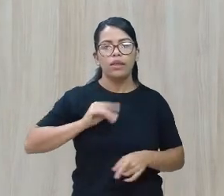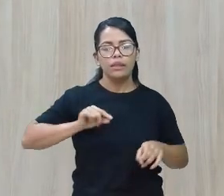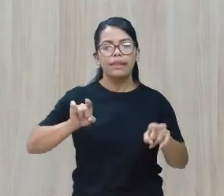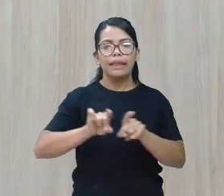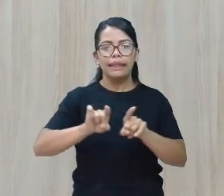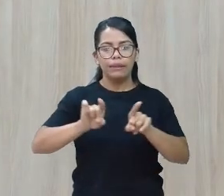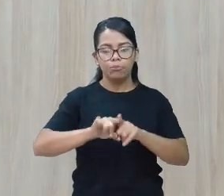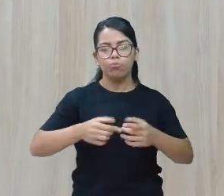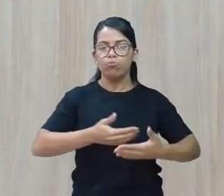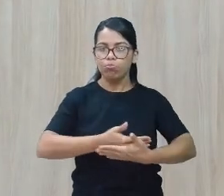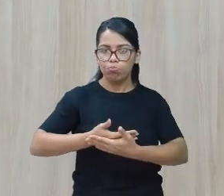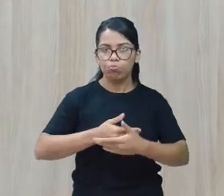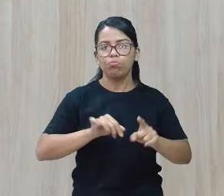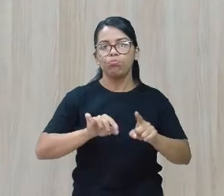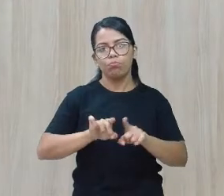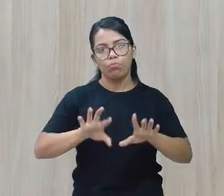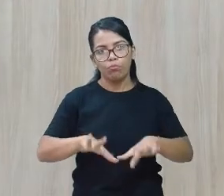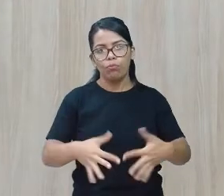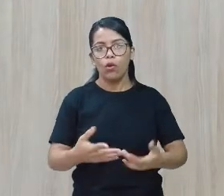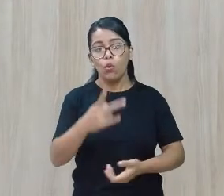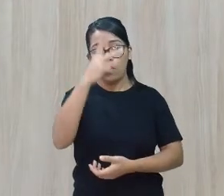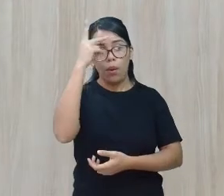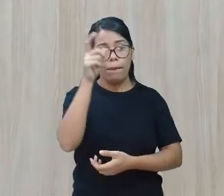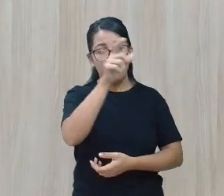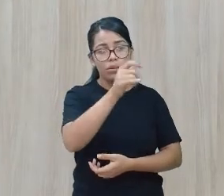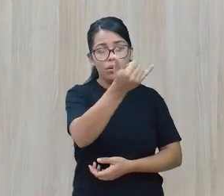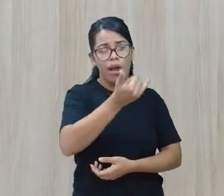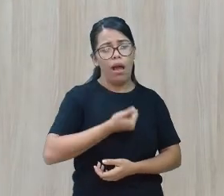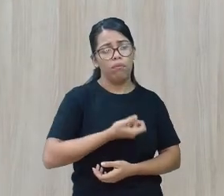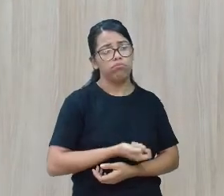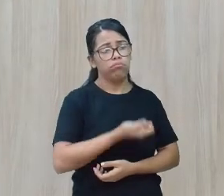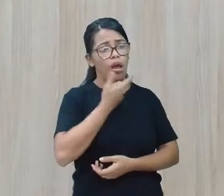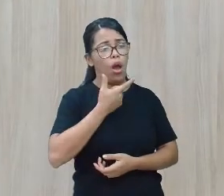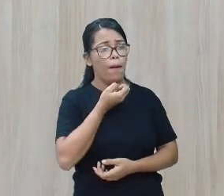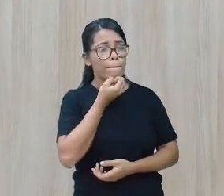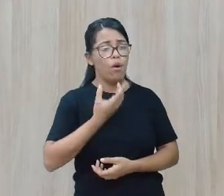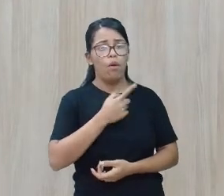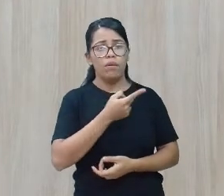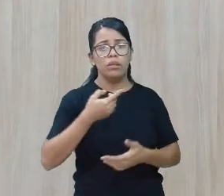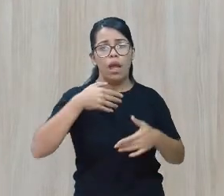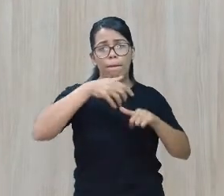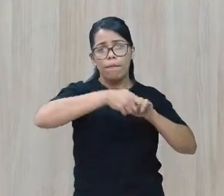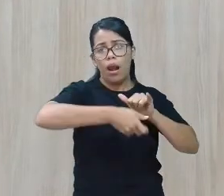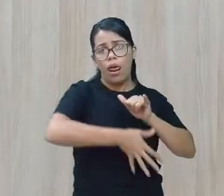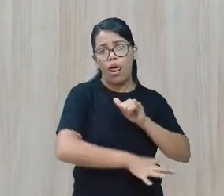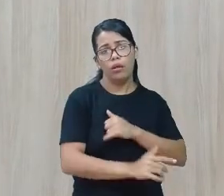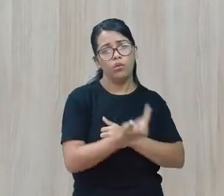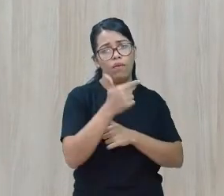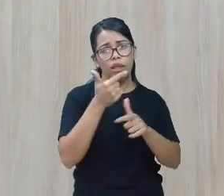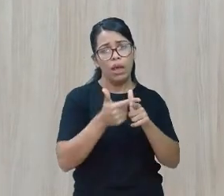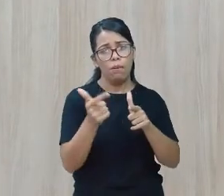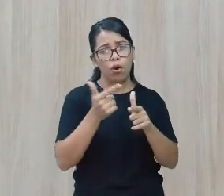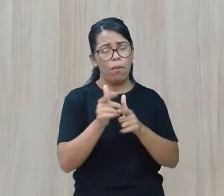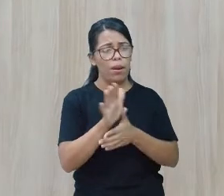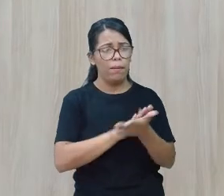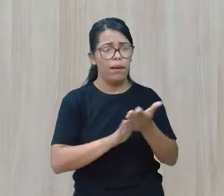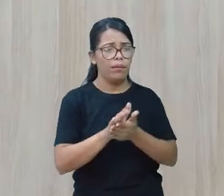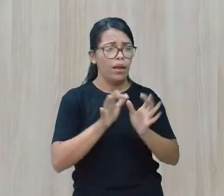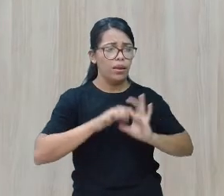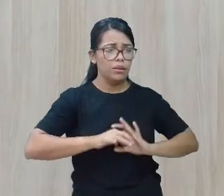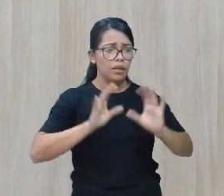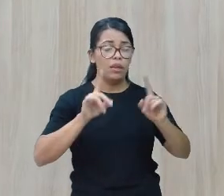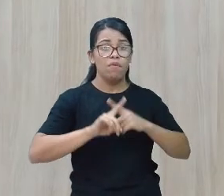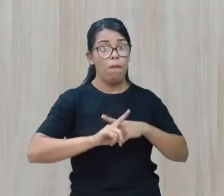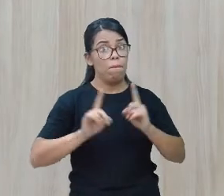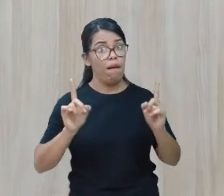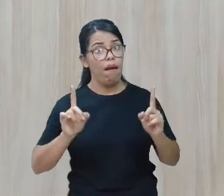momentos também de alguém que informar, não, toma um remedinho, que no instante você se livra e não vai ter essa criança, mas só